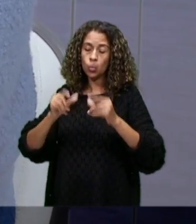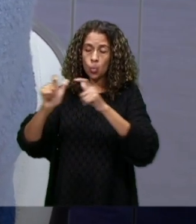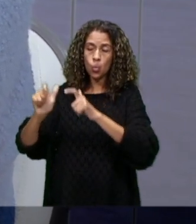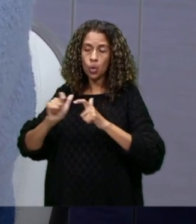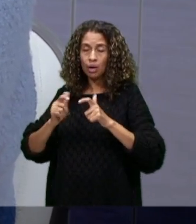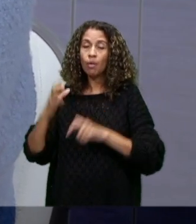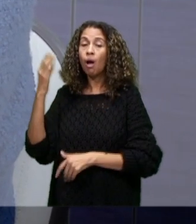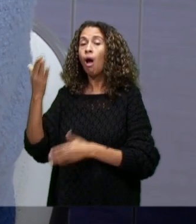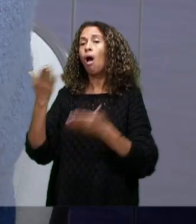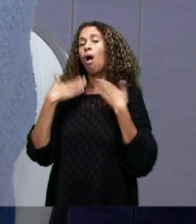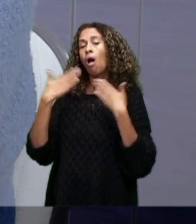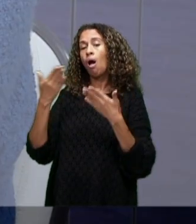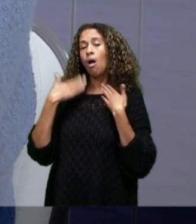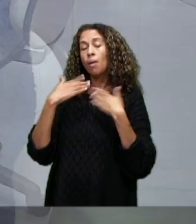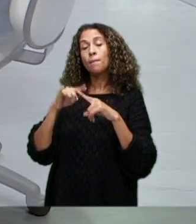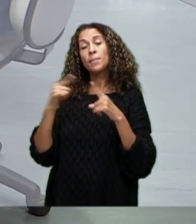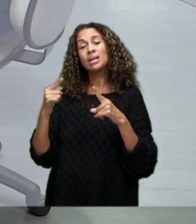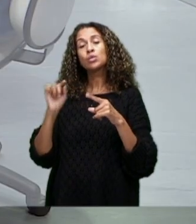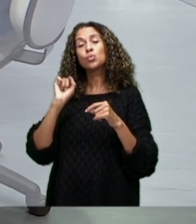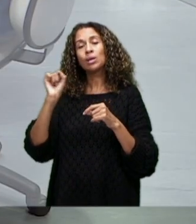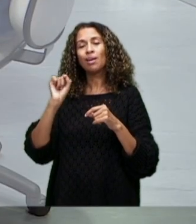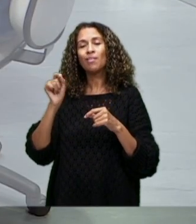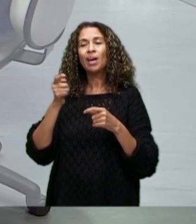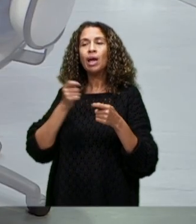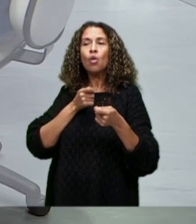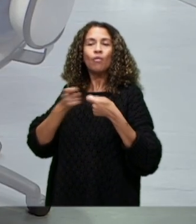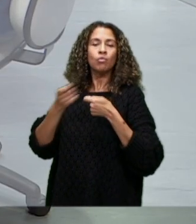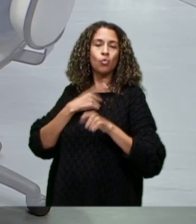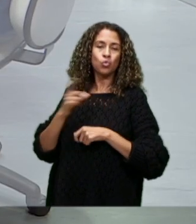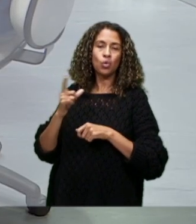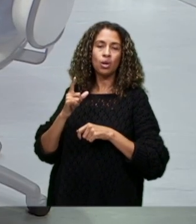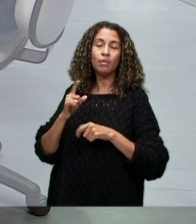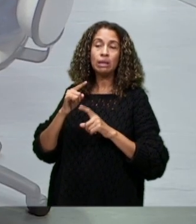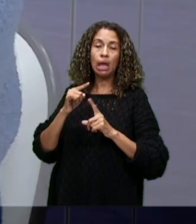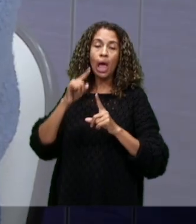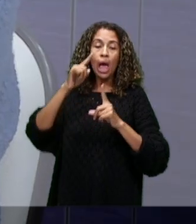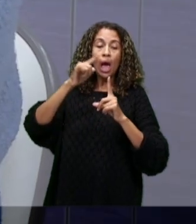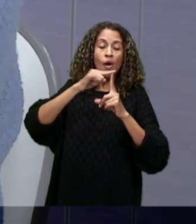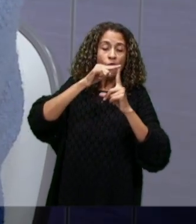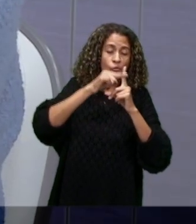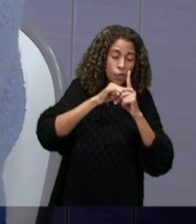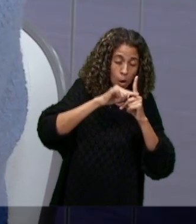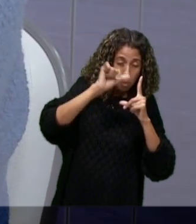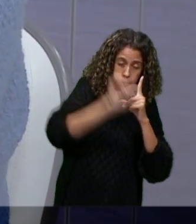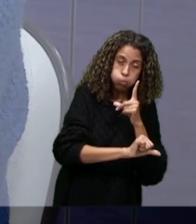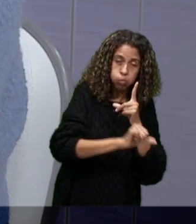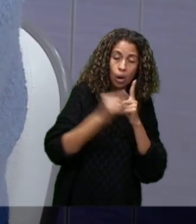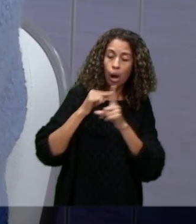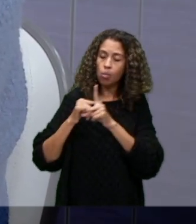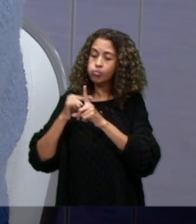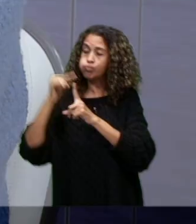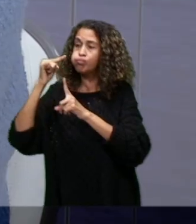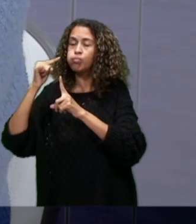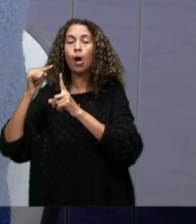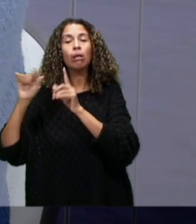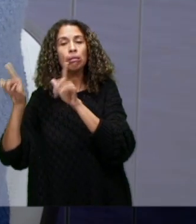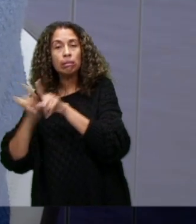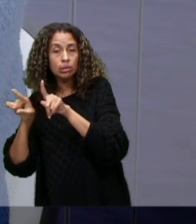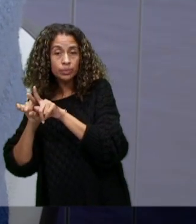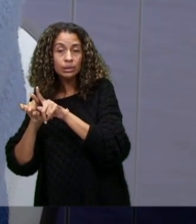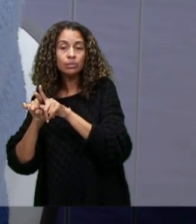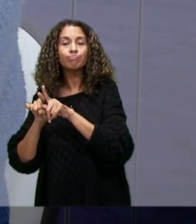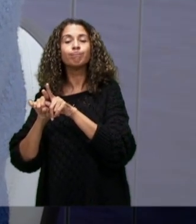e sim que nós vamos ter um descontrole. Um descontrole. A gente vai ter eventos climáticos extremos,